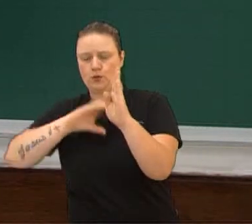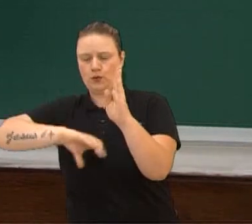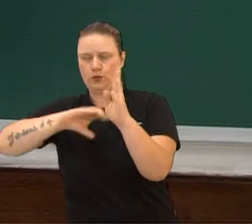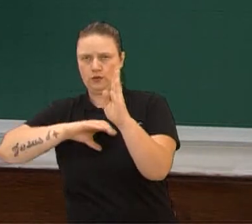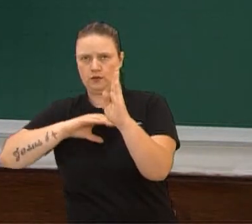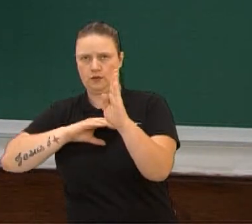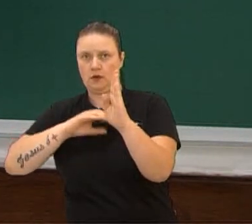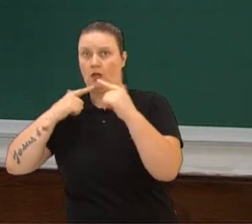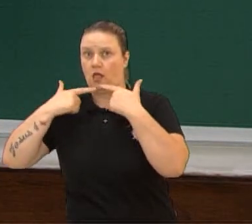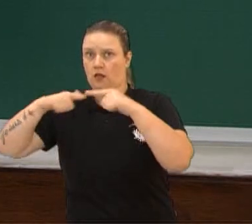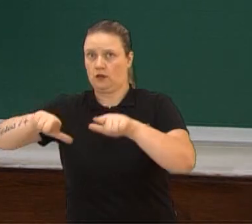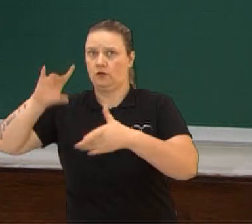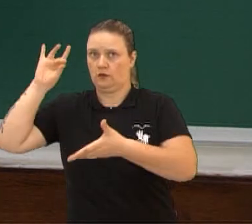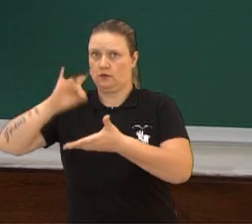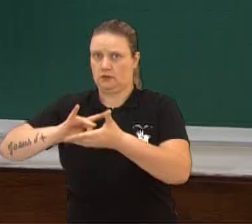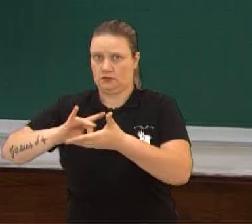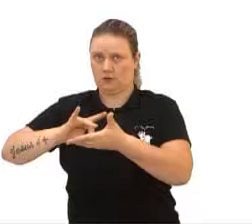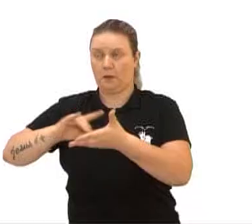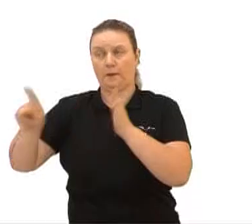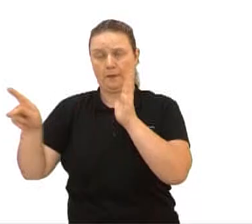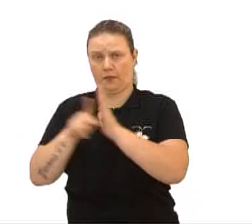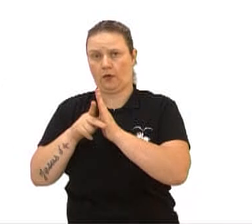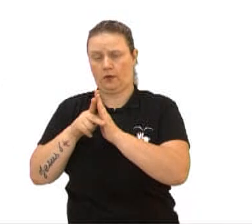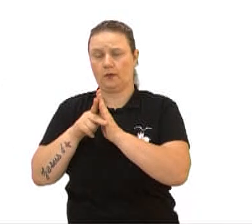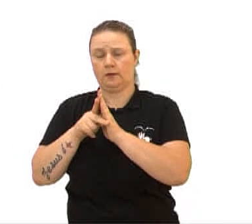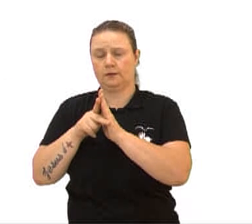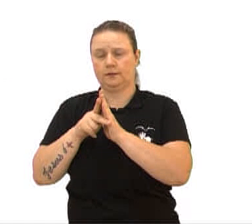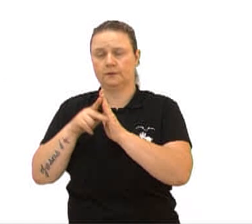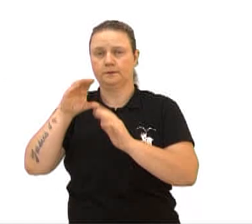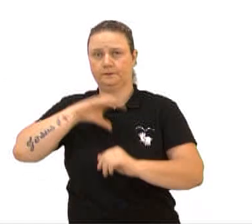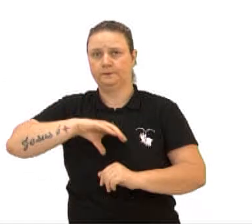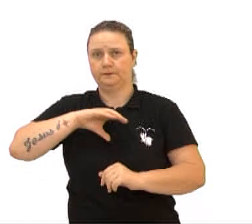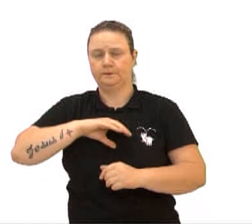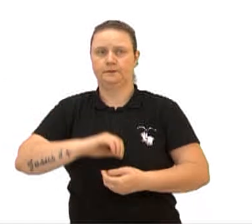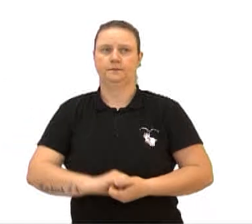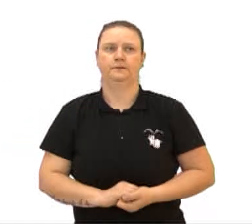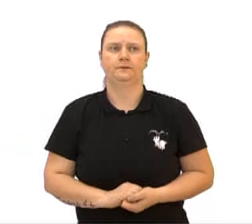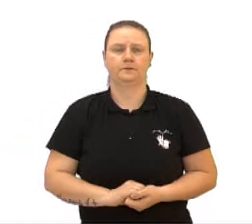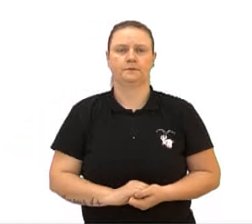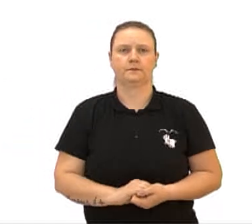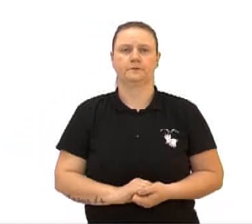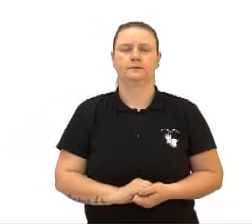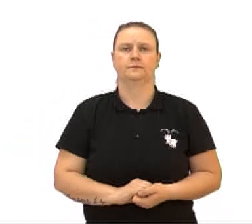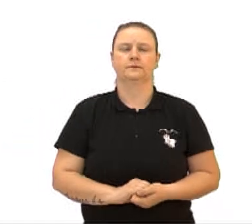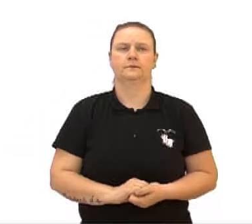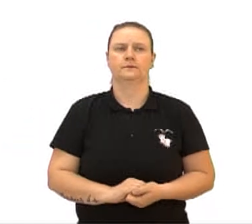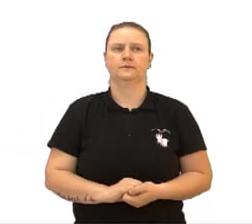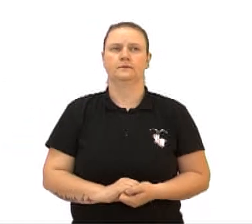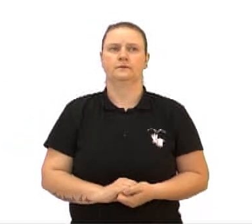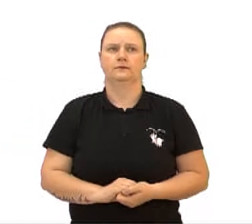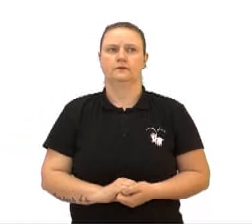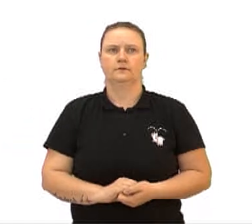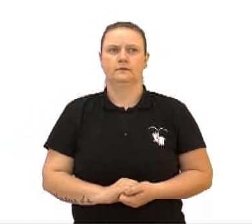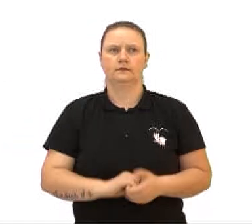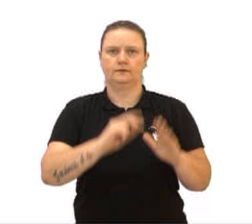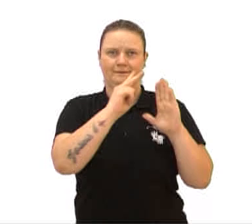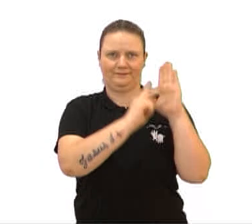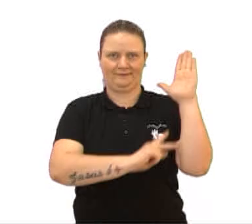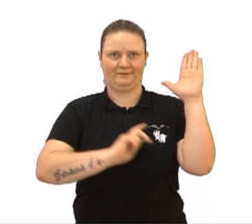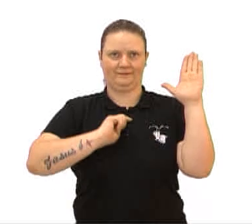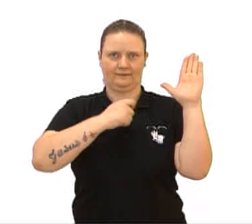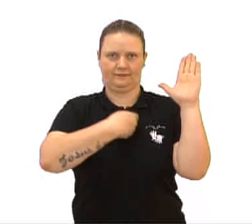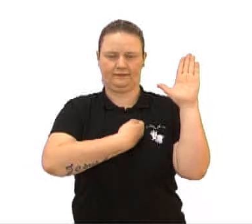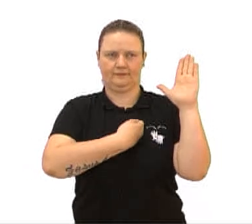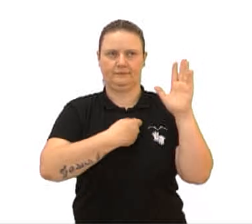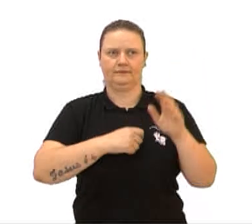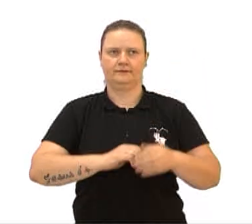língua oficial deles. El Brasil es uno de los únicos países de Sudamérica cuya lengua materna no es